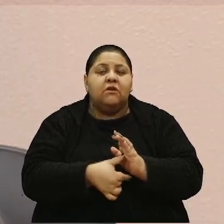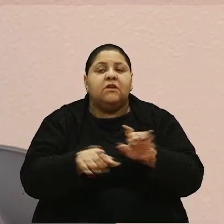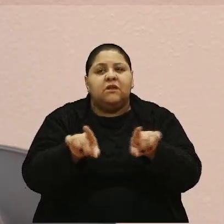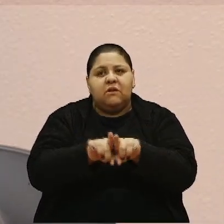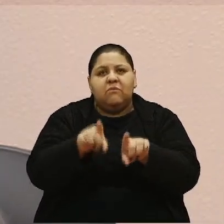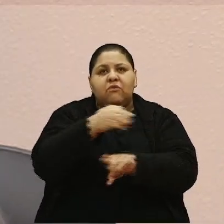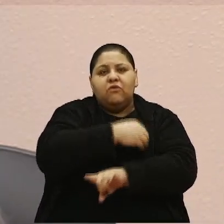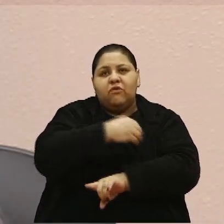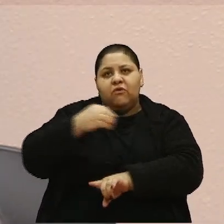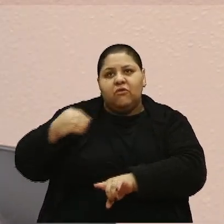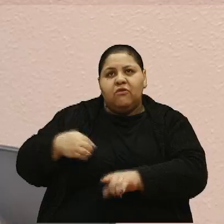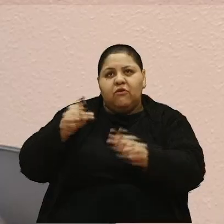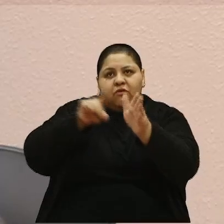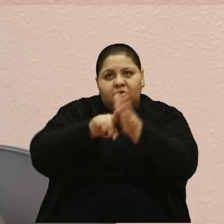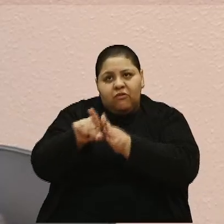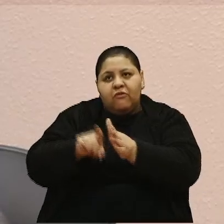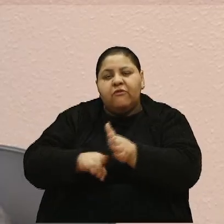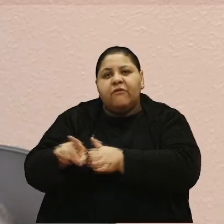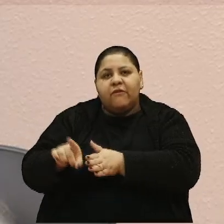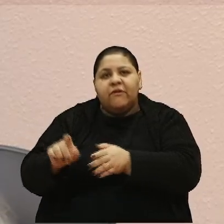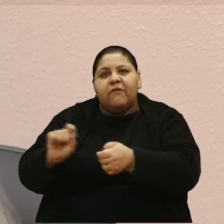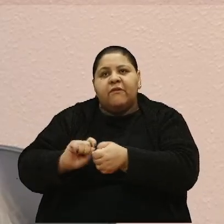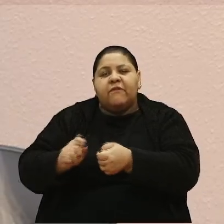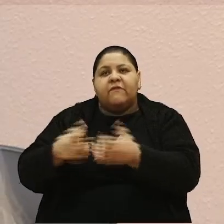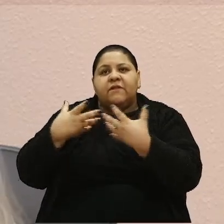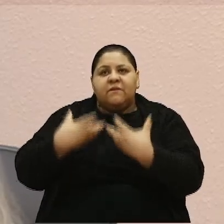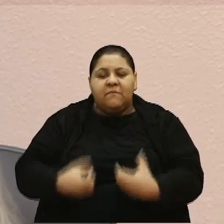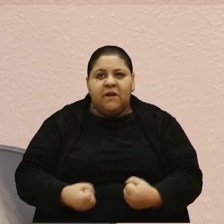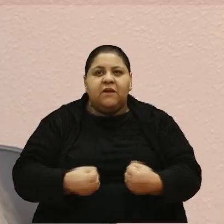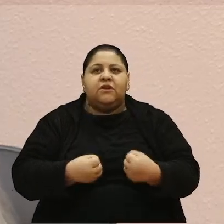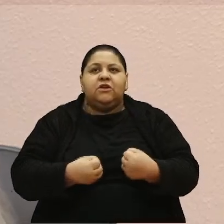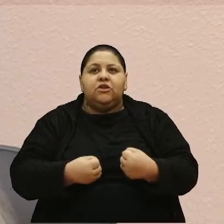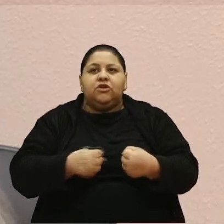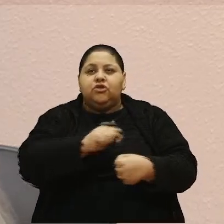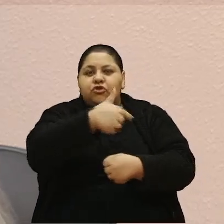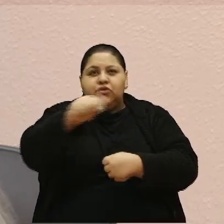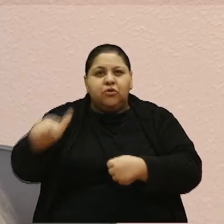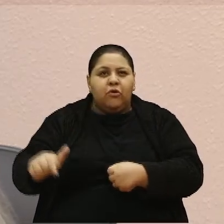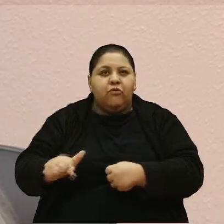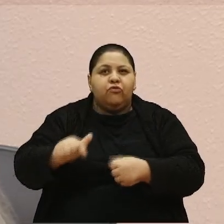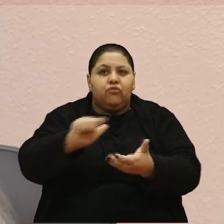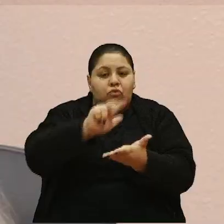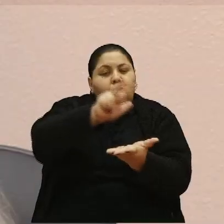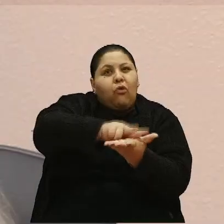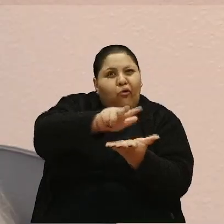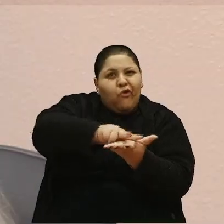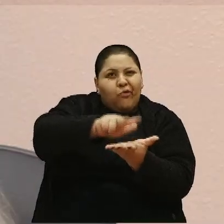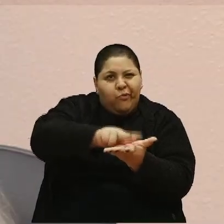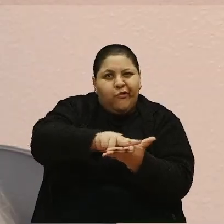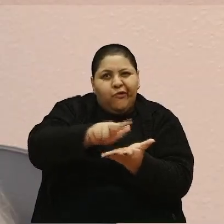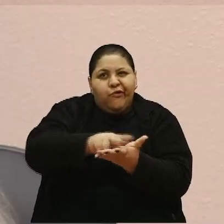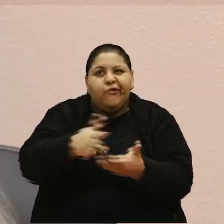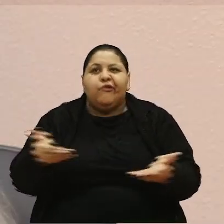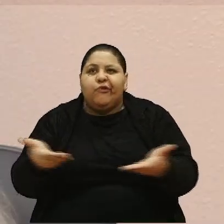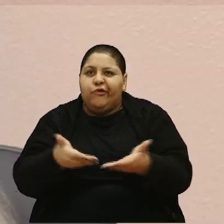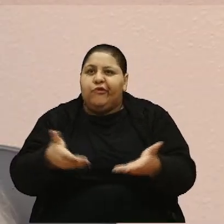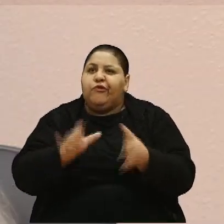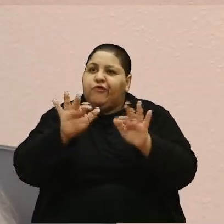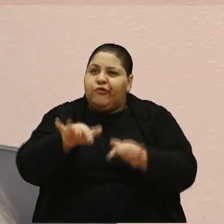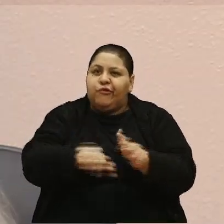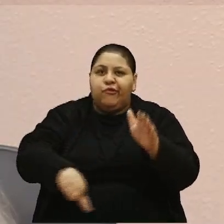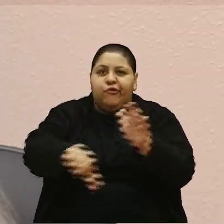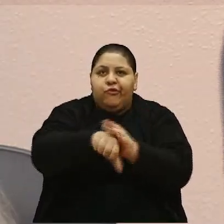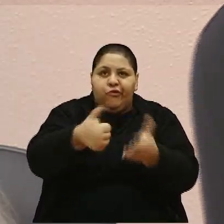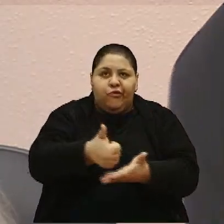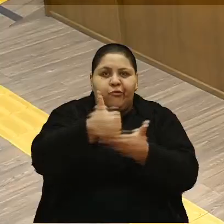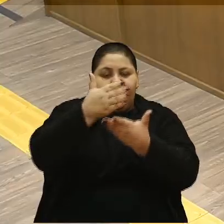legista que pertencia ao cadáver esquartejado no bairro Monte Carmelo. Então, parabenizar aí, e o combate à criminalidade sempre terá o apoio